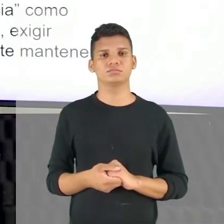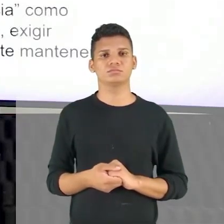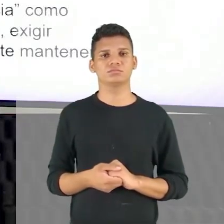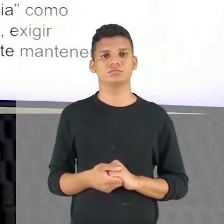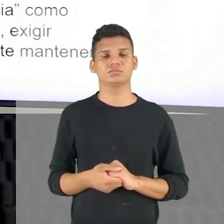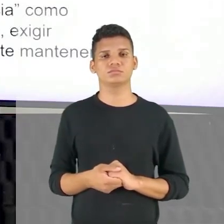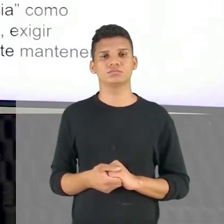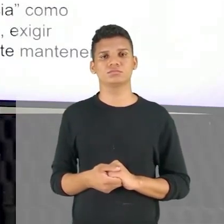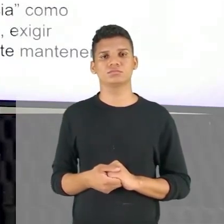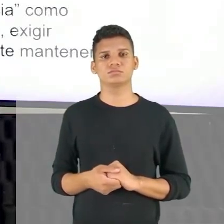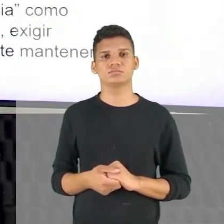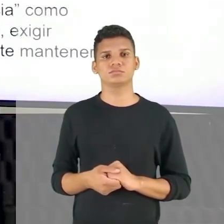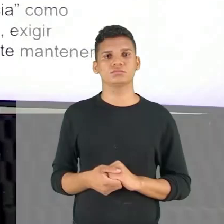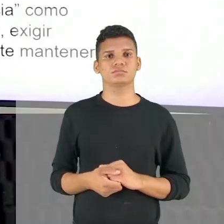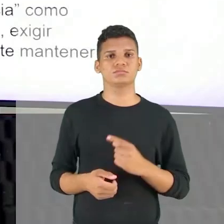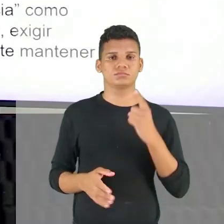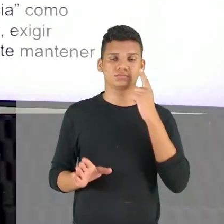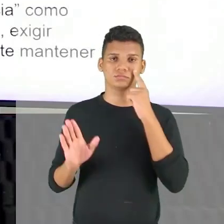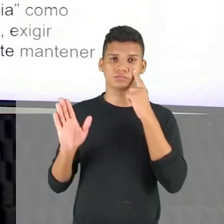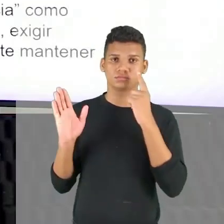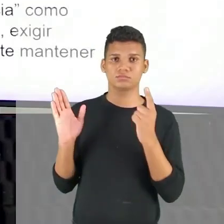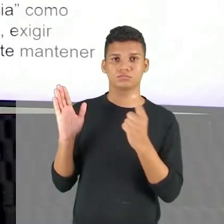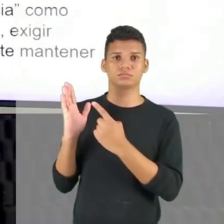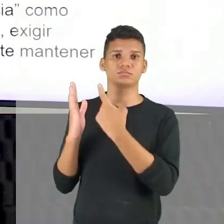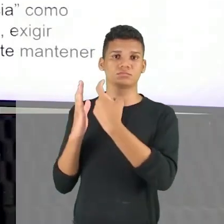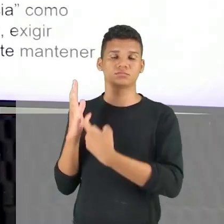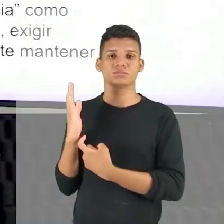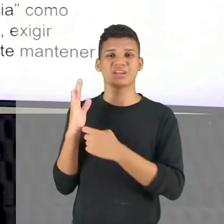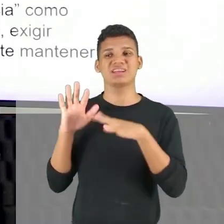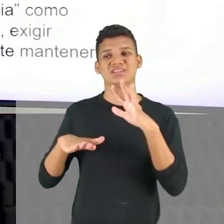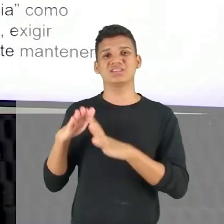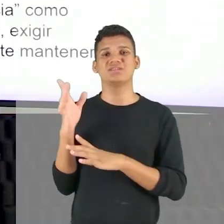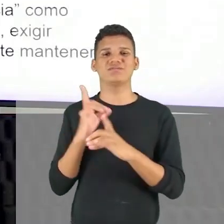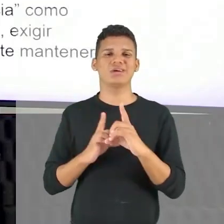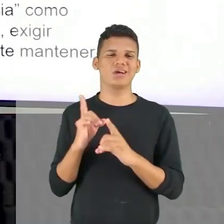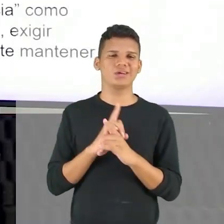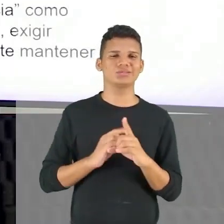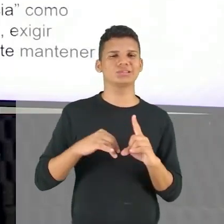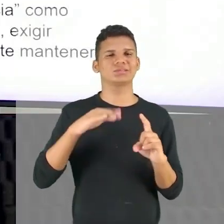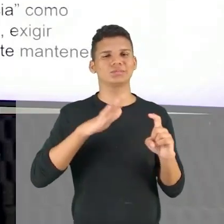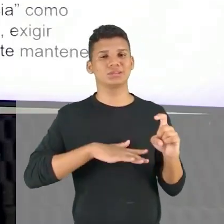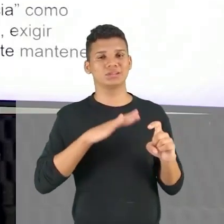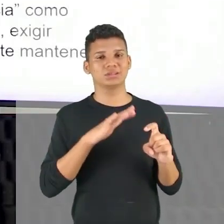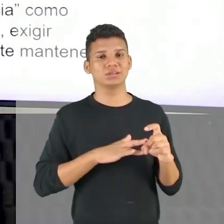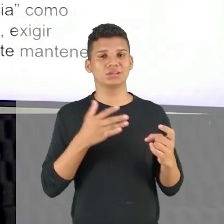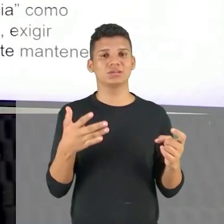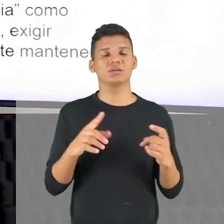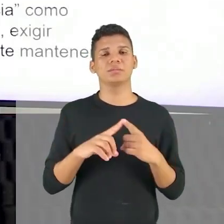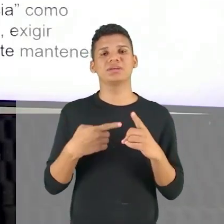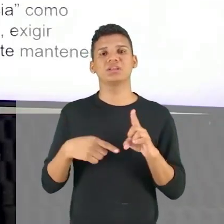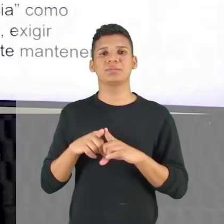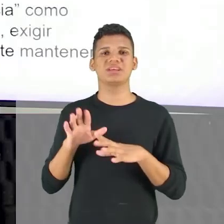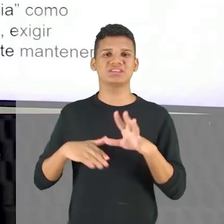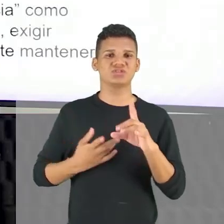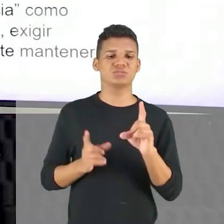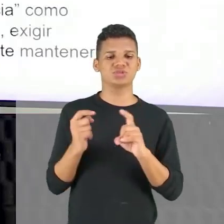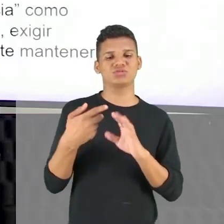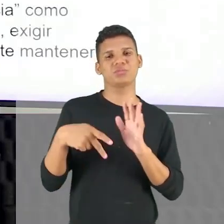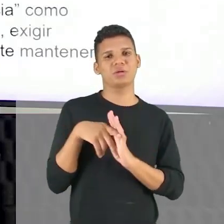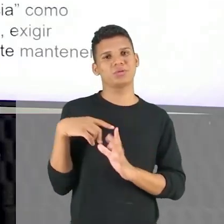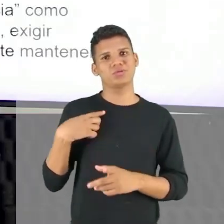de sus manipuladores. Então, inclusive falsas e imorais, né? Que sirvam, né, aos objetivos dos seus